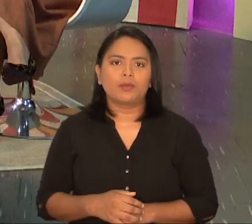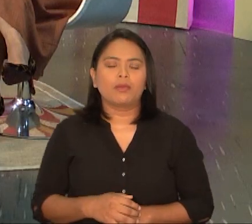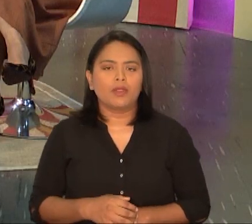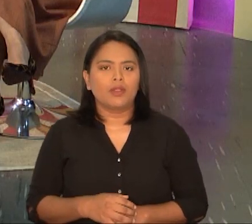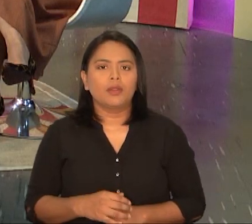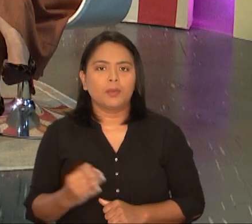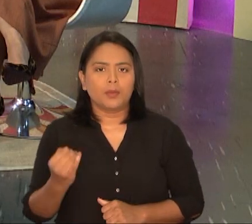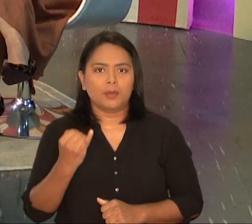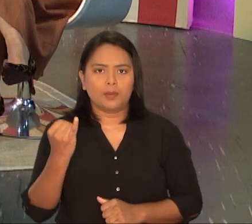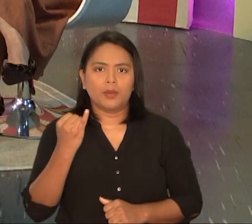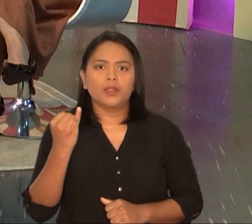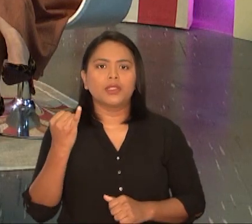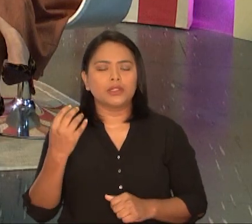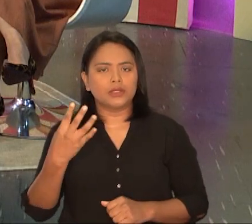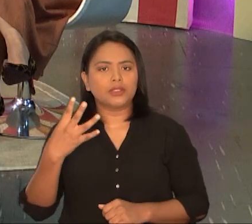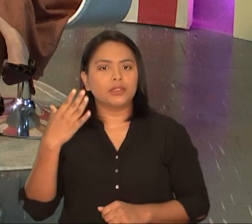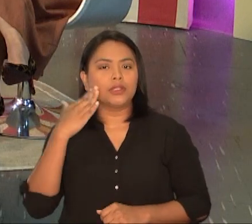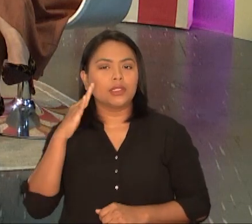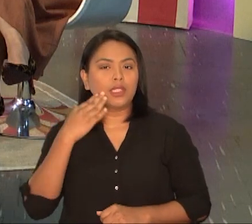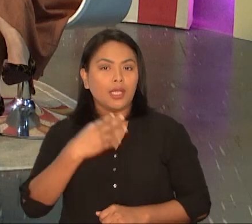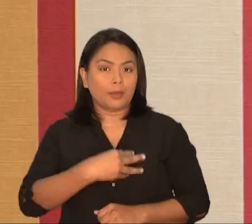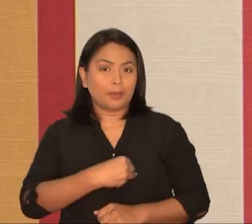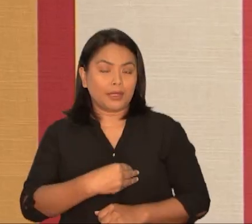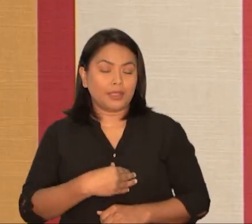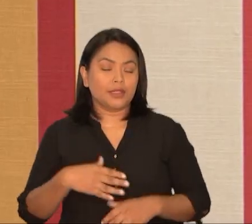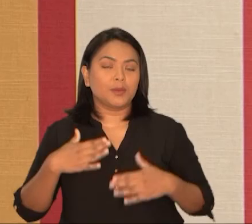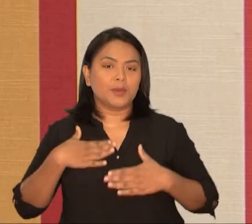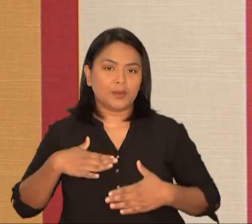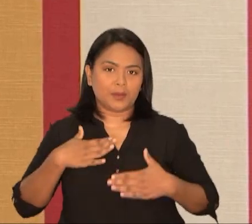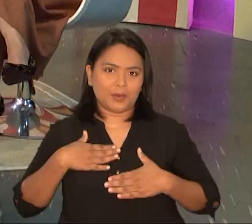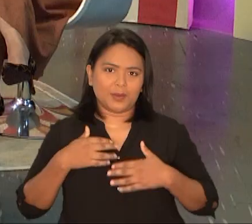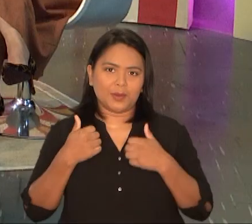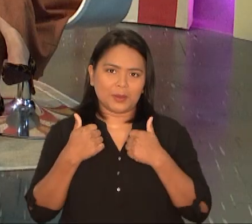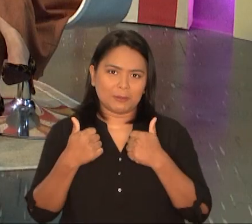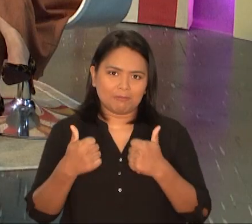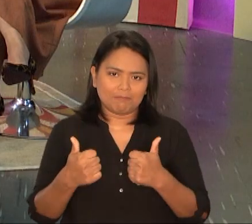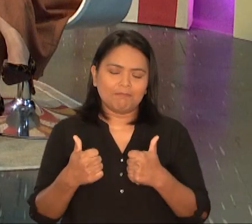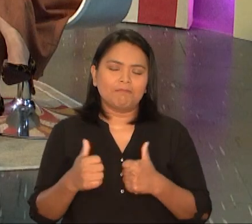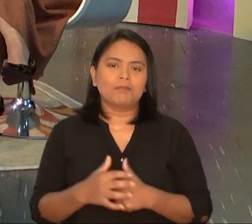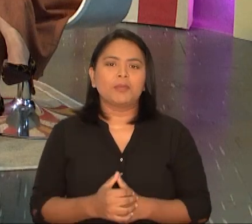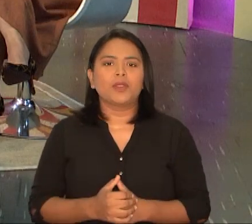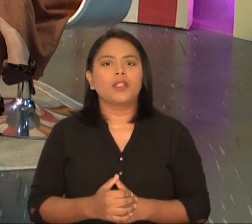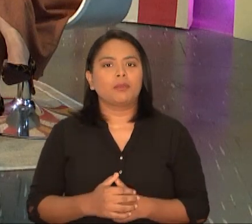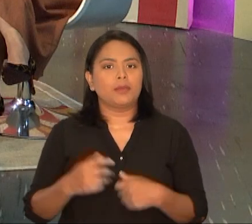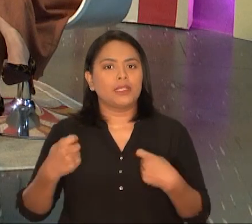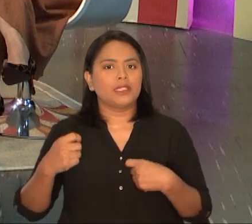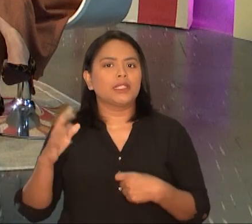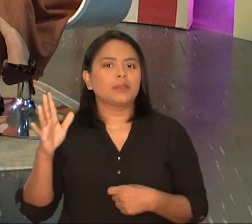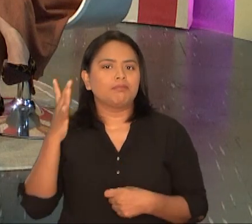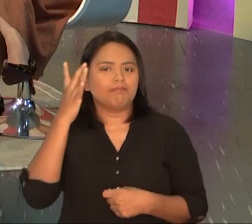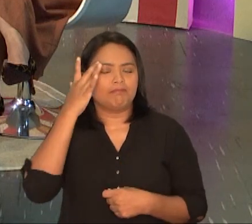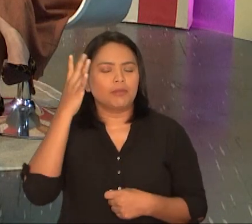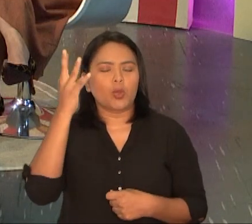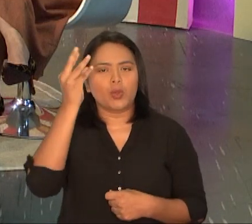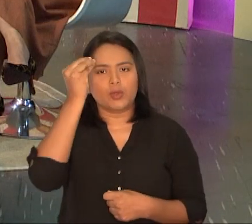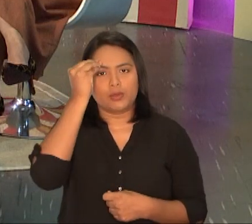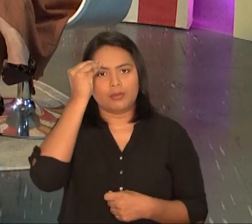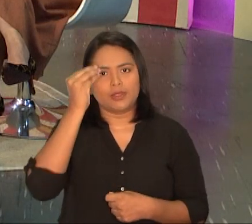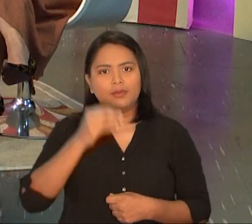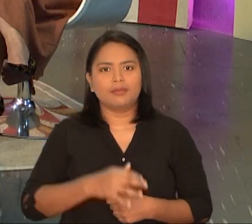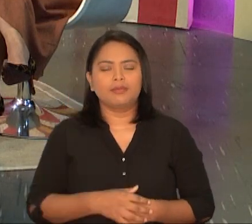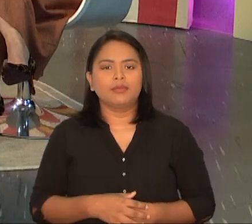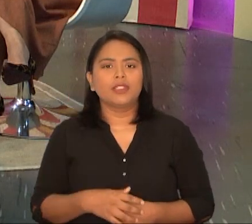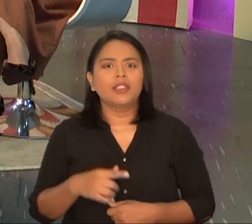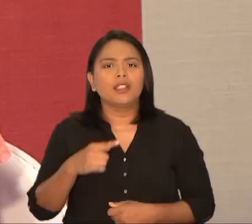para enfrentar a amamentação de uma forma mais tranquila, tá bom? Sem dúvida, essa é a melhor forma de se preparar, com conhecimento. E a Jéssica trouxe alguns